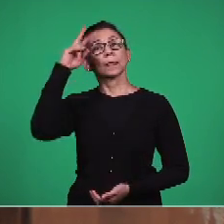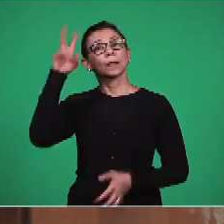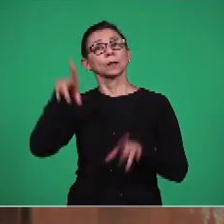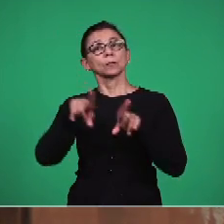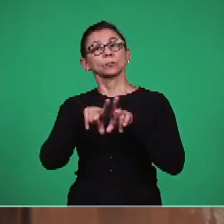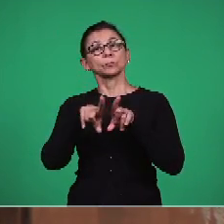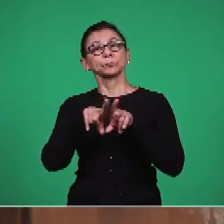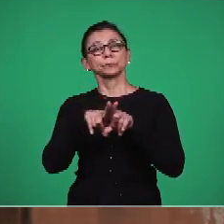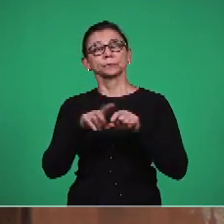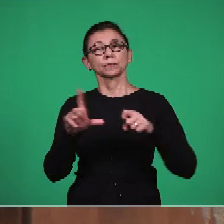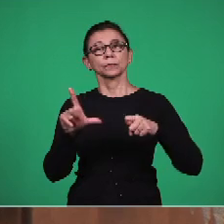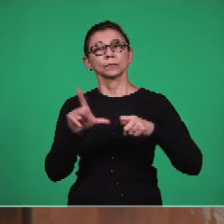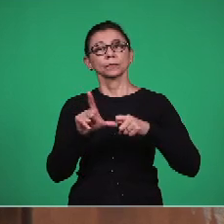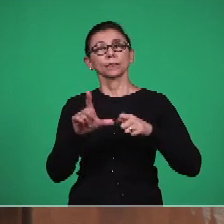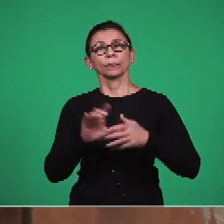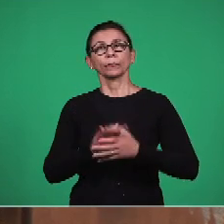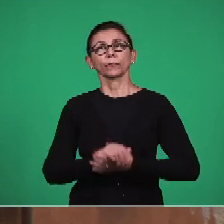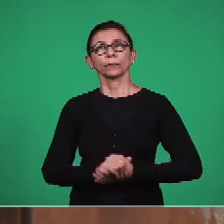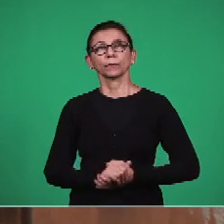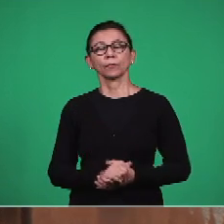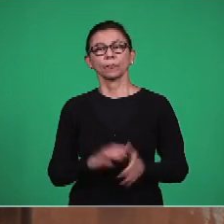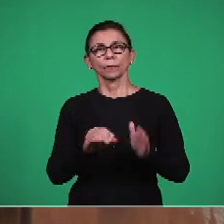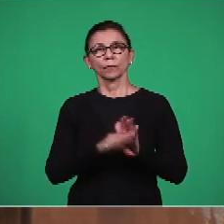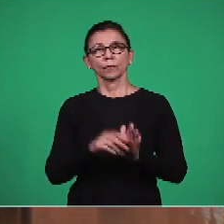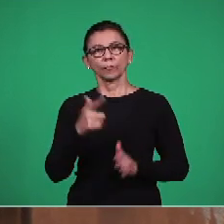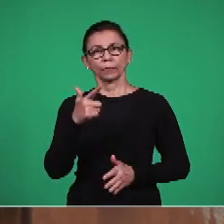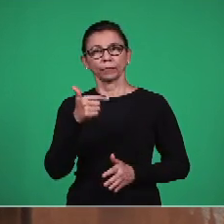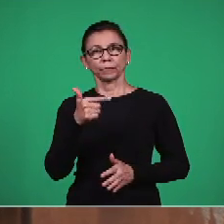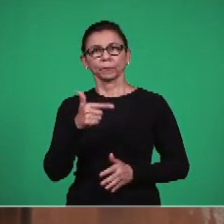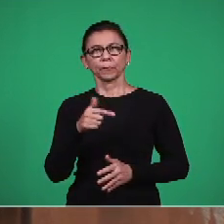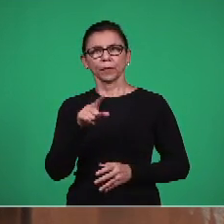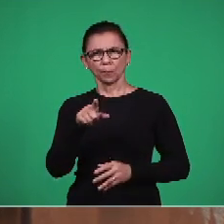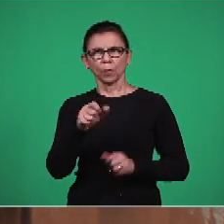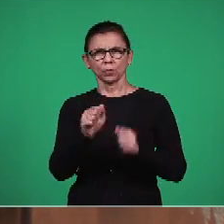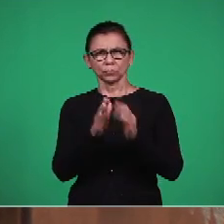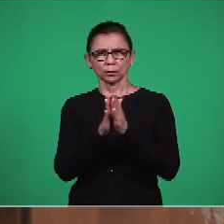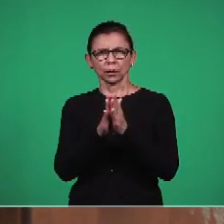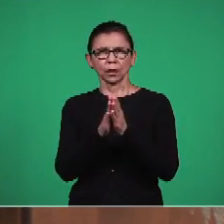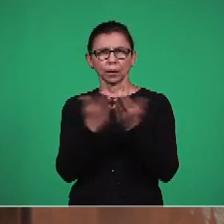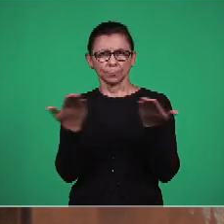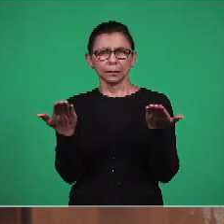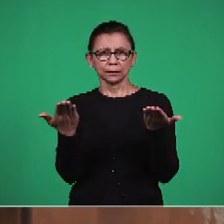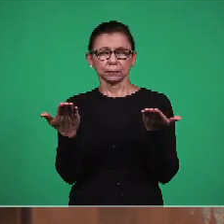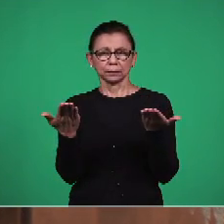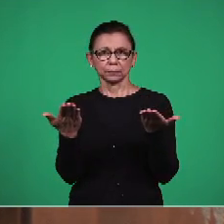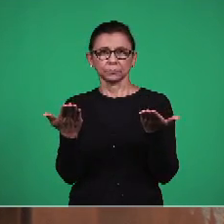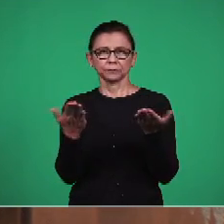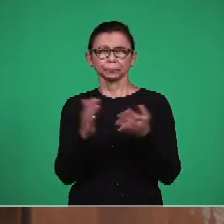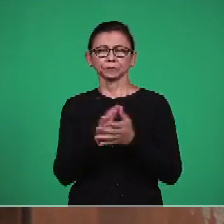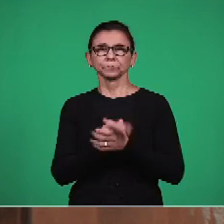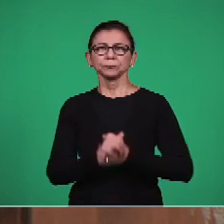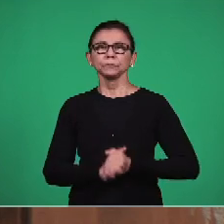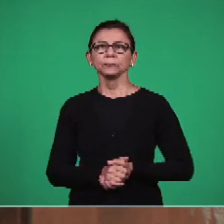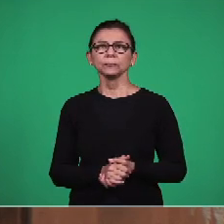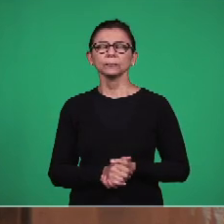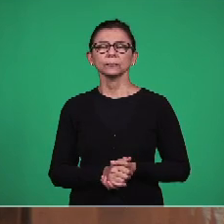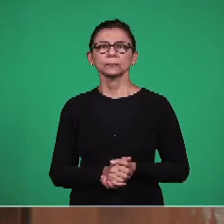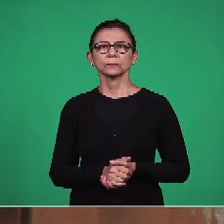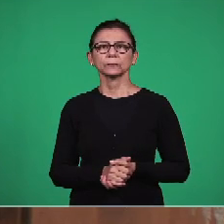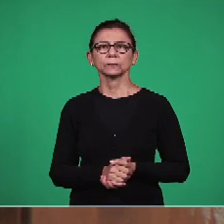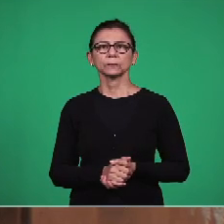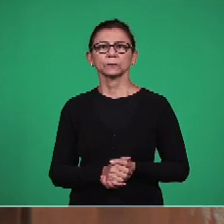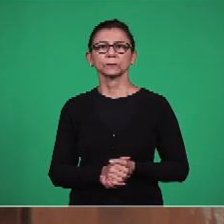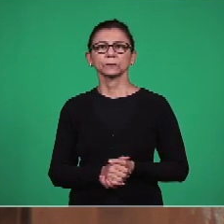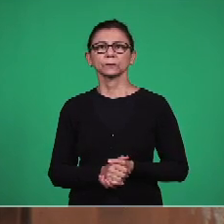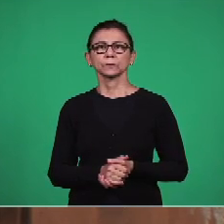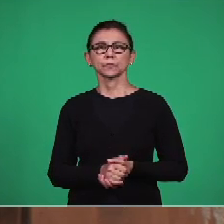de Lucas, no capítulo 12, os irmãos podem abrir, Lucas 12, vejam aqui,